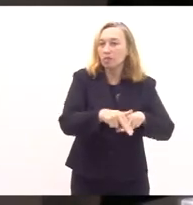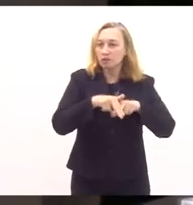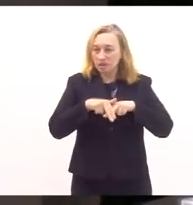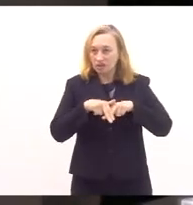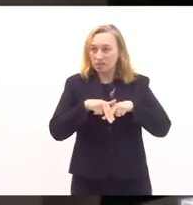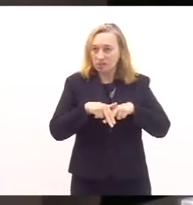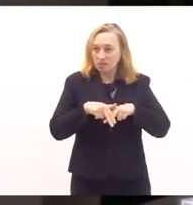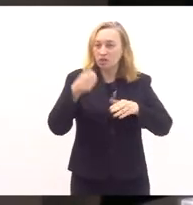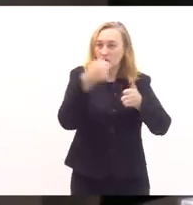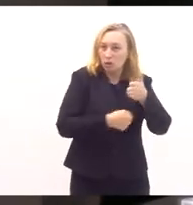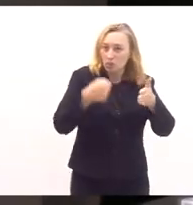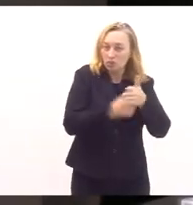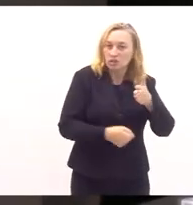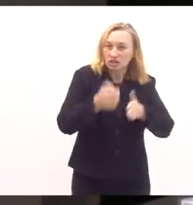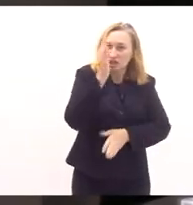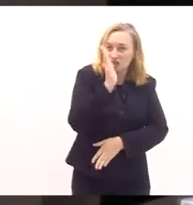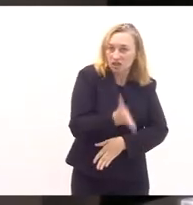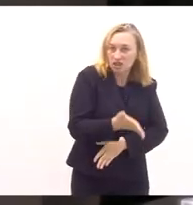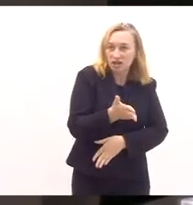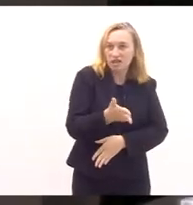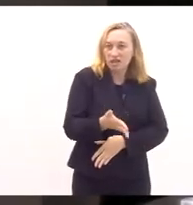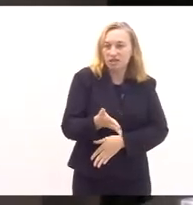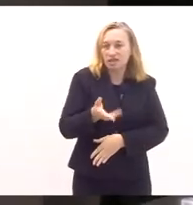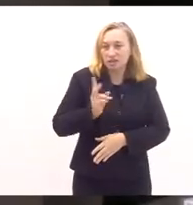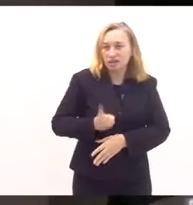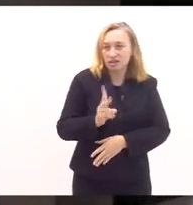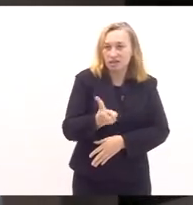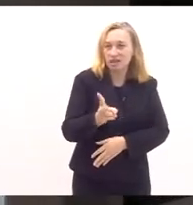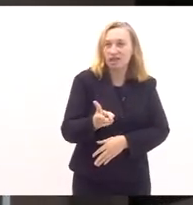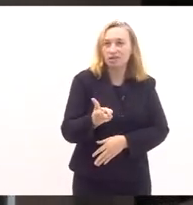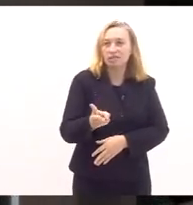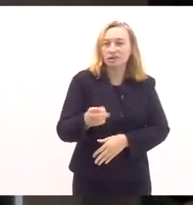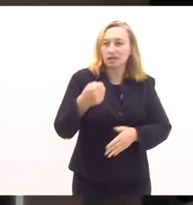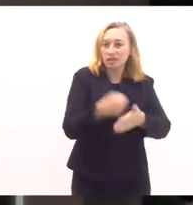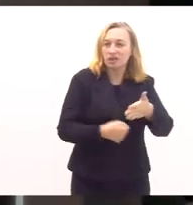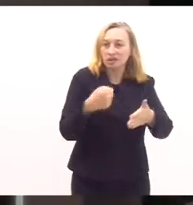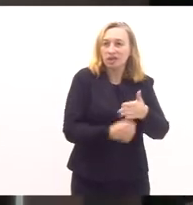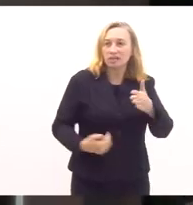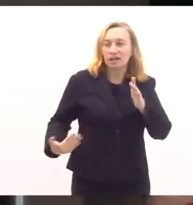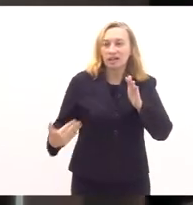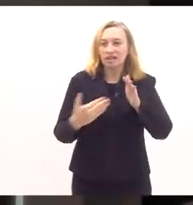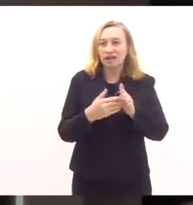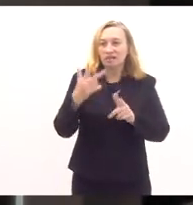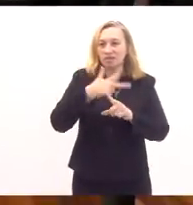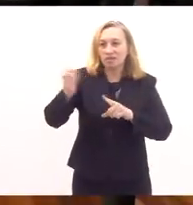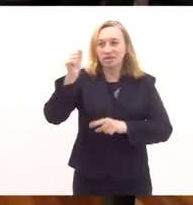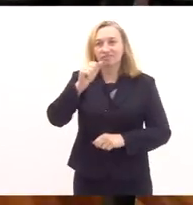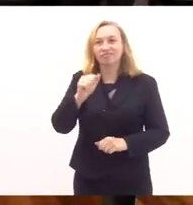revogaço já. Vamos que vamos, seguimos em luta. Até a vitória.